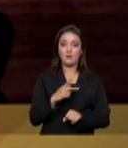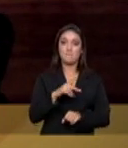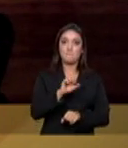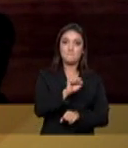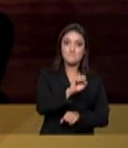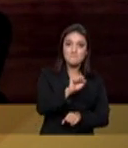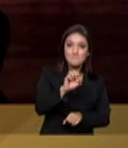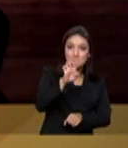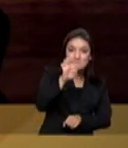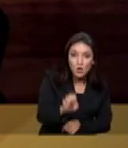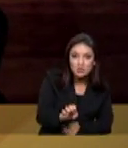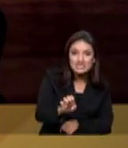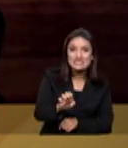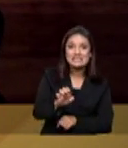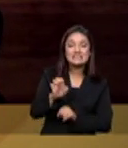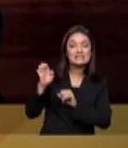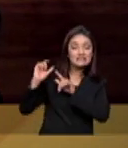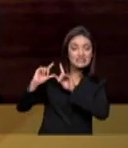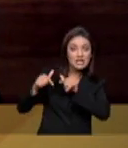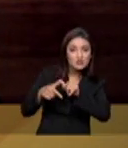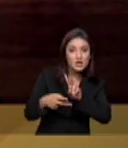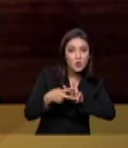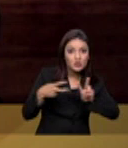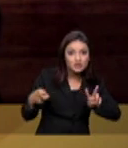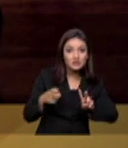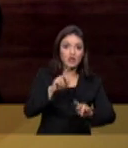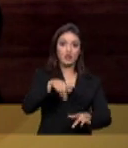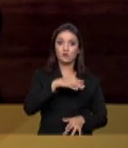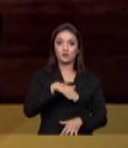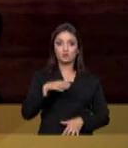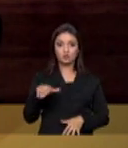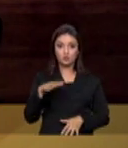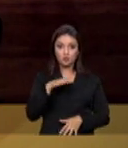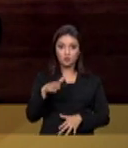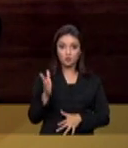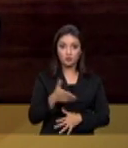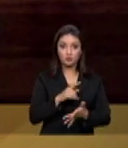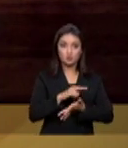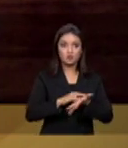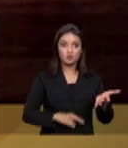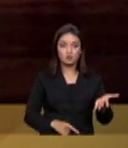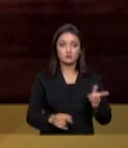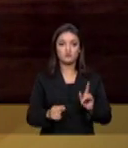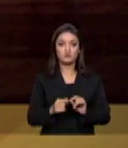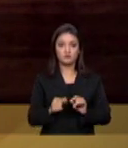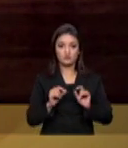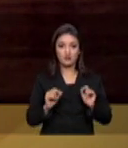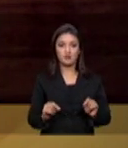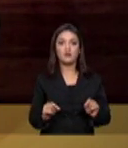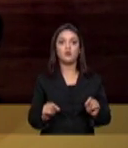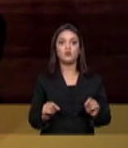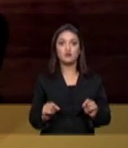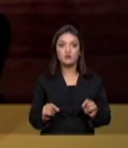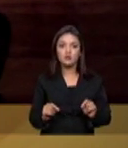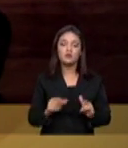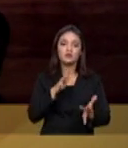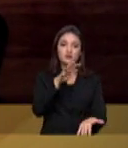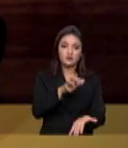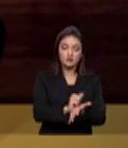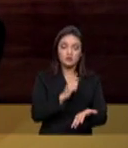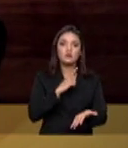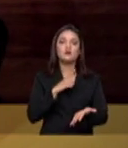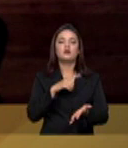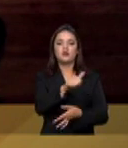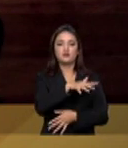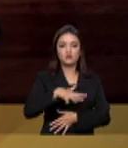tradicional indígena compreendesse nulo e instinto título dominial possessório incidente